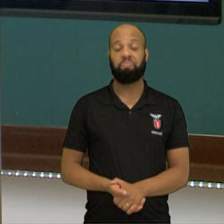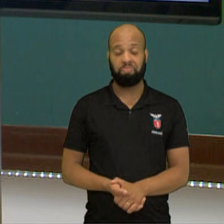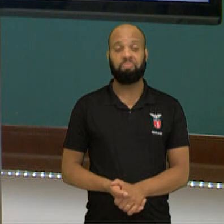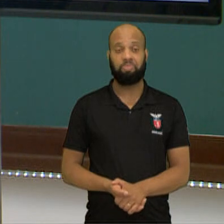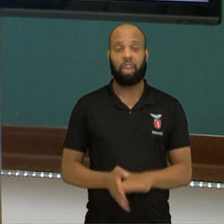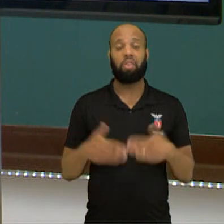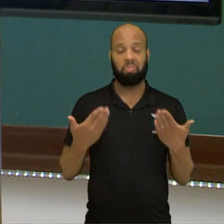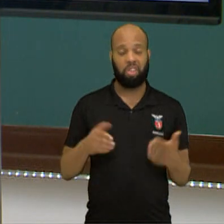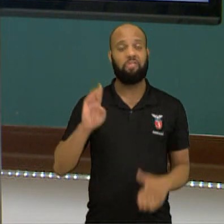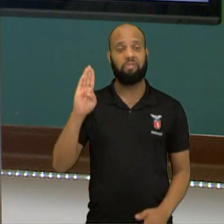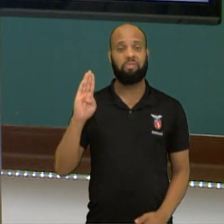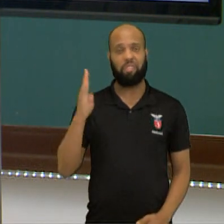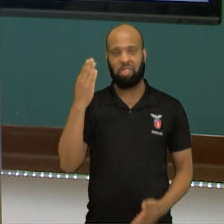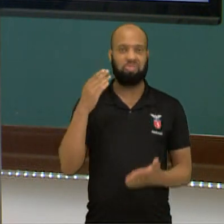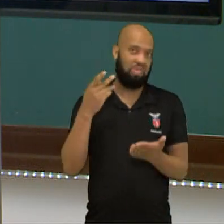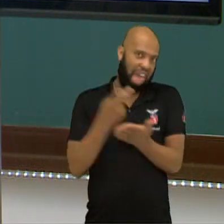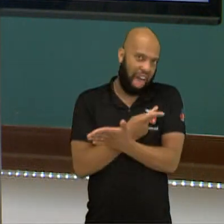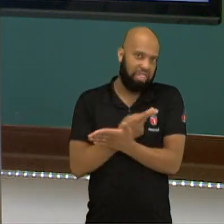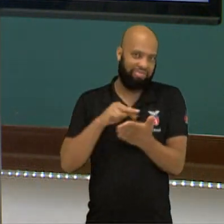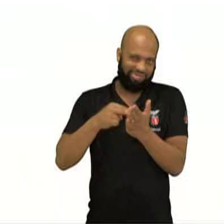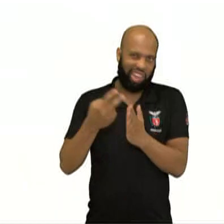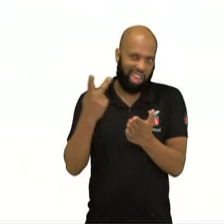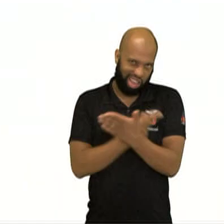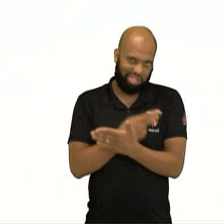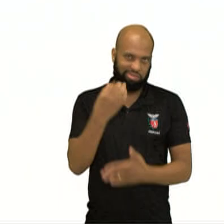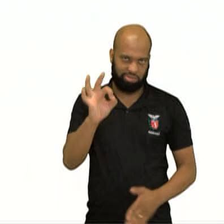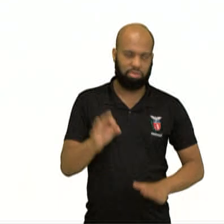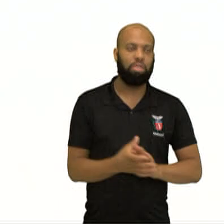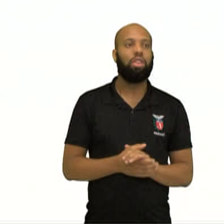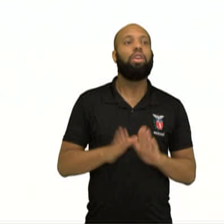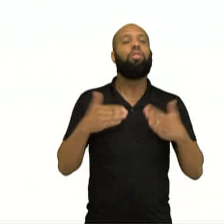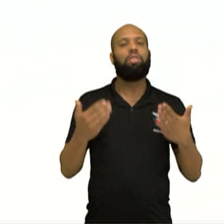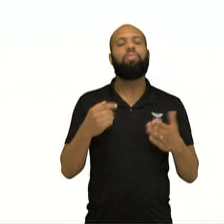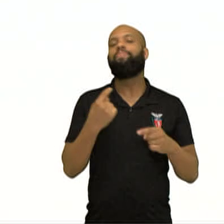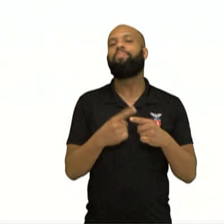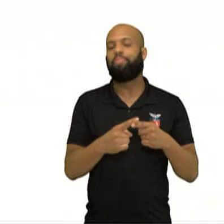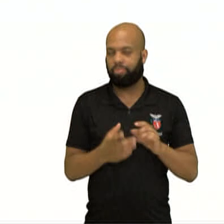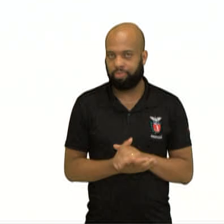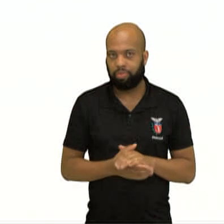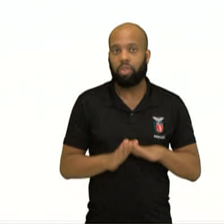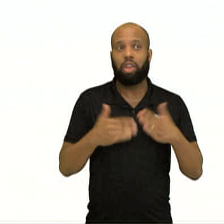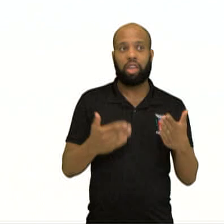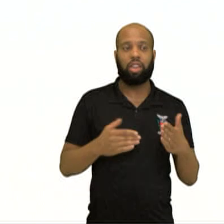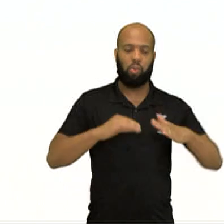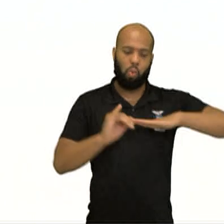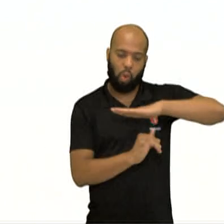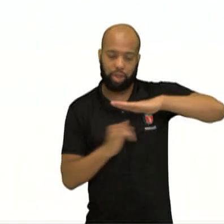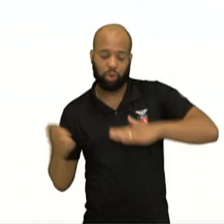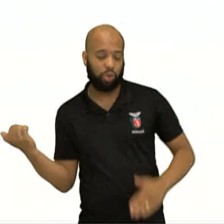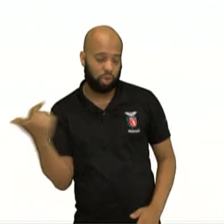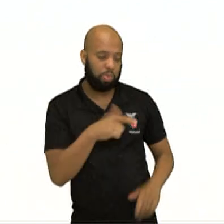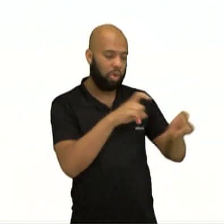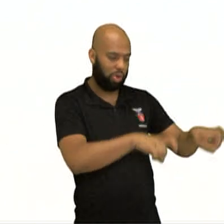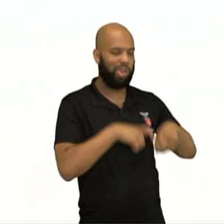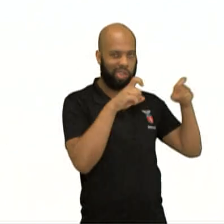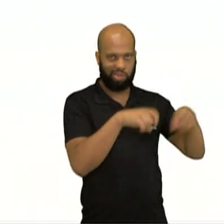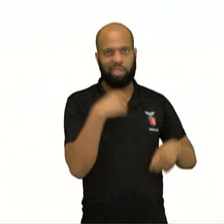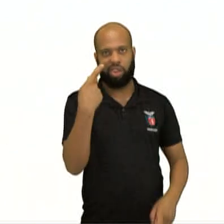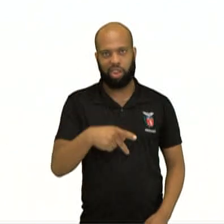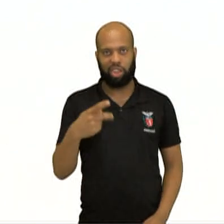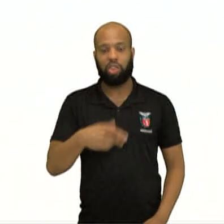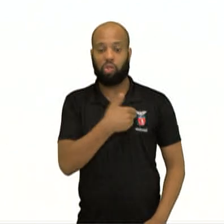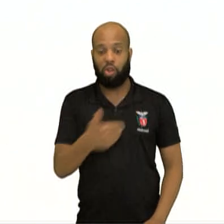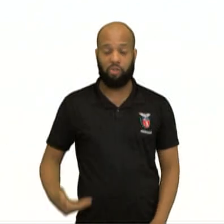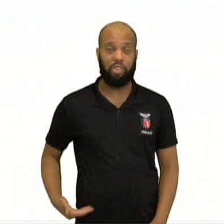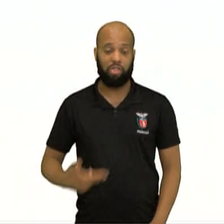Claramente é uma afirmação falsa, porque a indústria cresceu mais que a agricultura no governo de Vargas. O